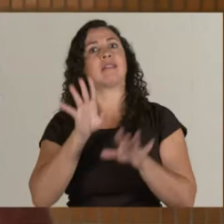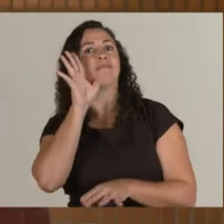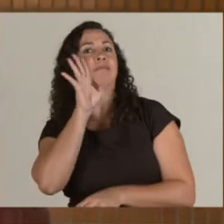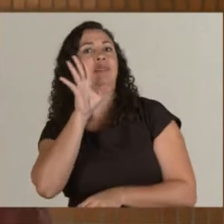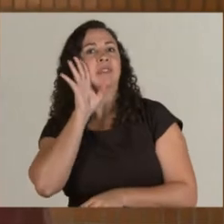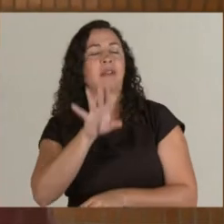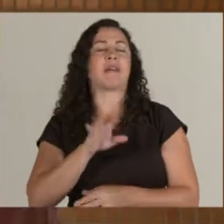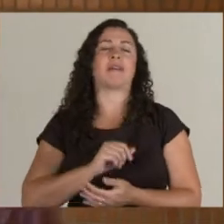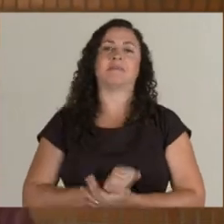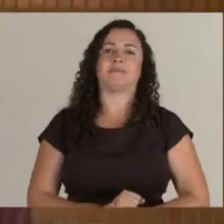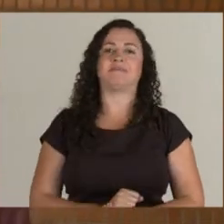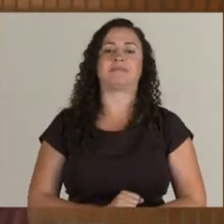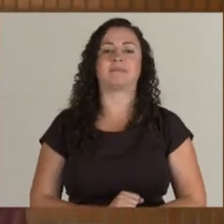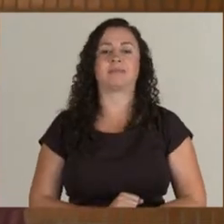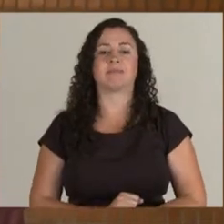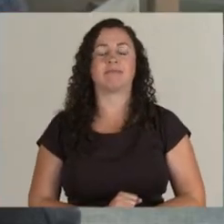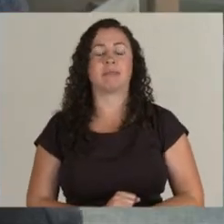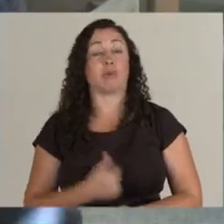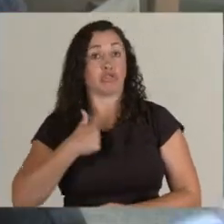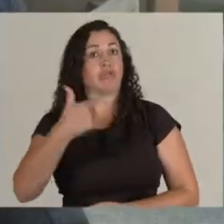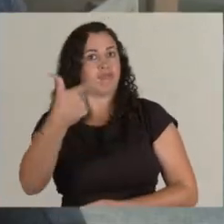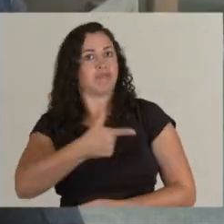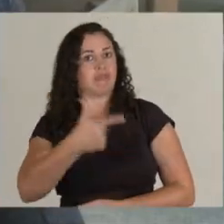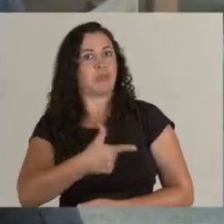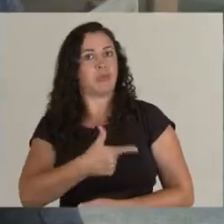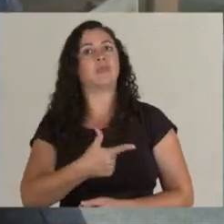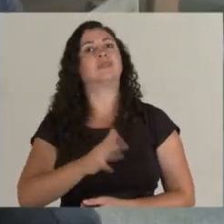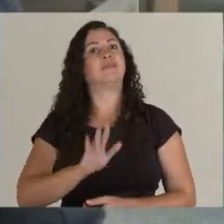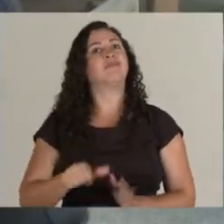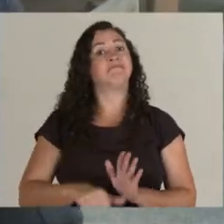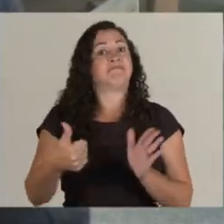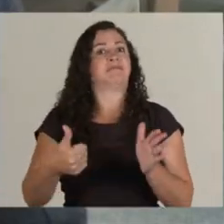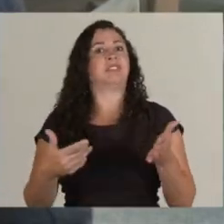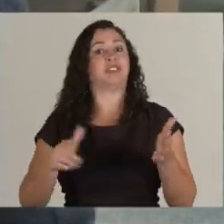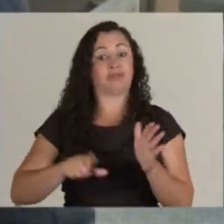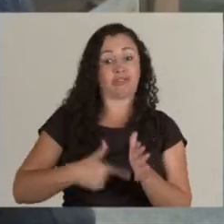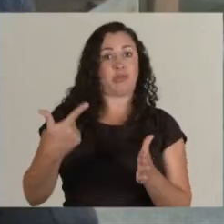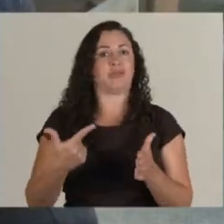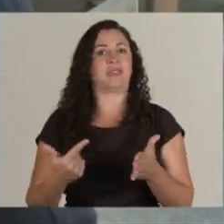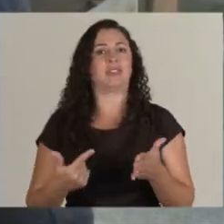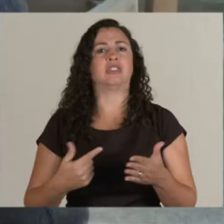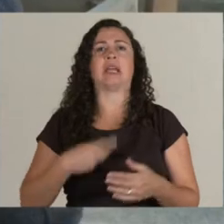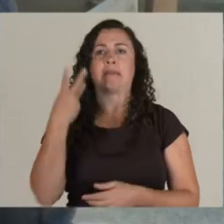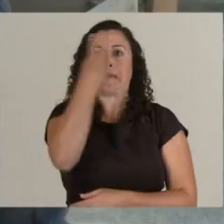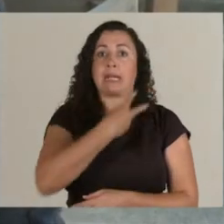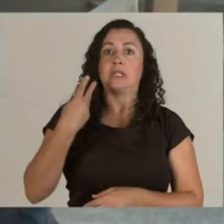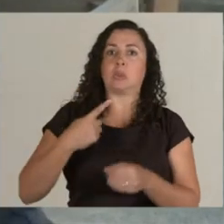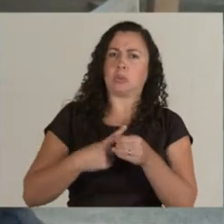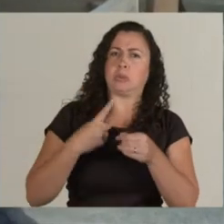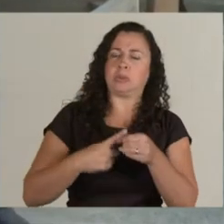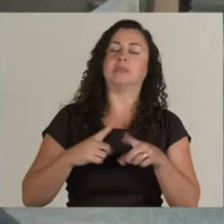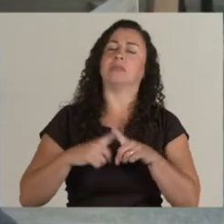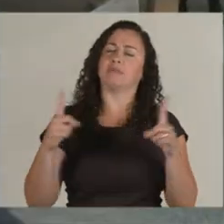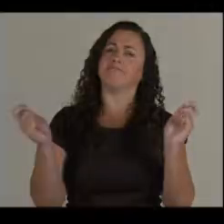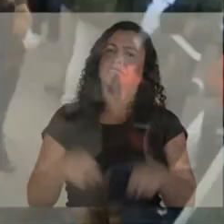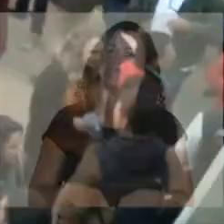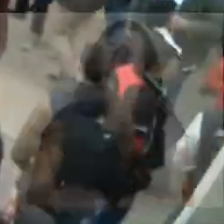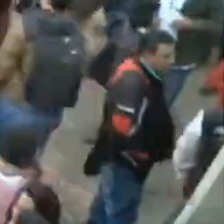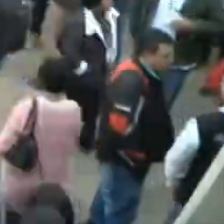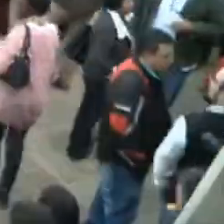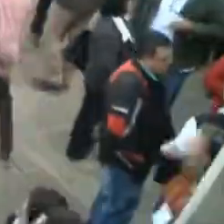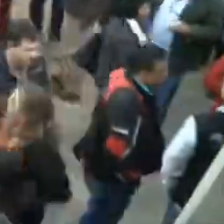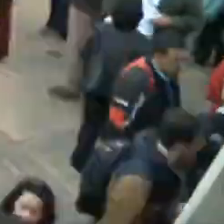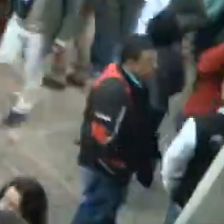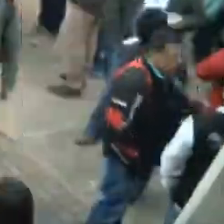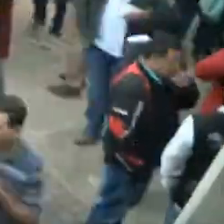com essa disposição de compartilhar conosco, né? E essa é a segunda vez, estou voltando para cá. 3 horas de viagem para chegar aqui, mas vale a pena, com certeza.